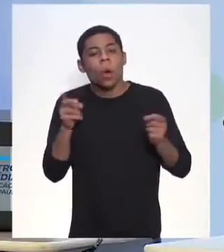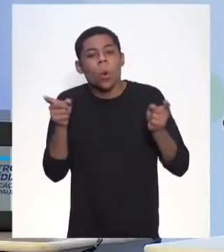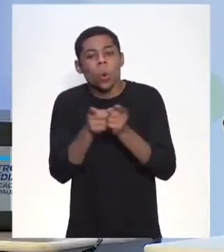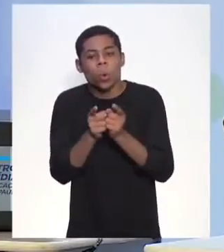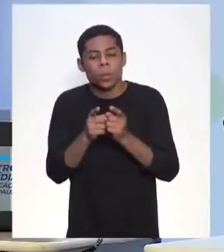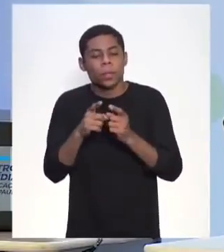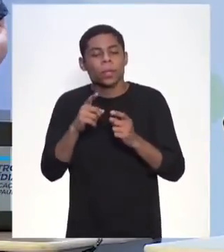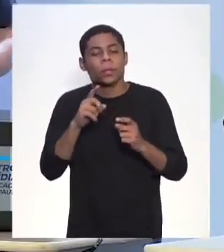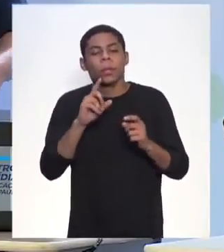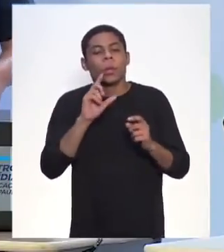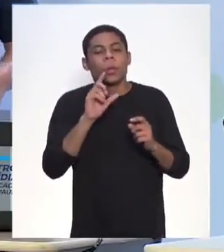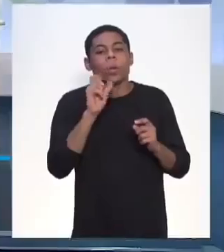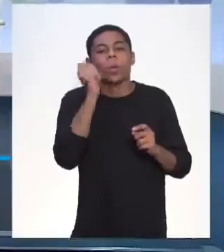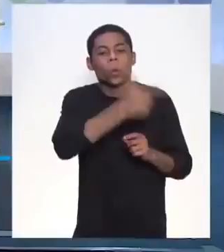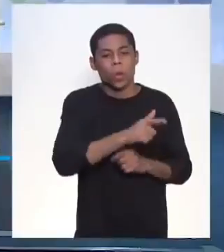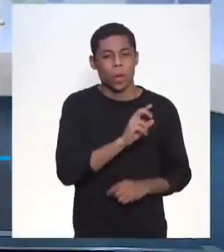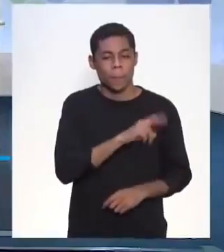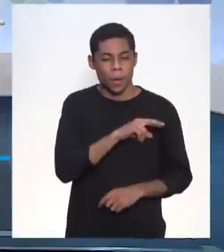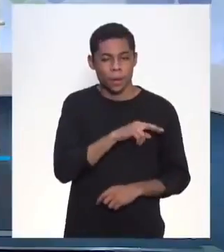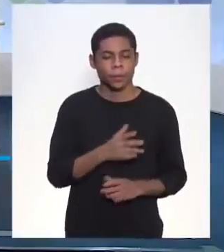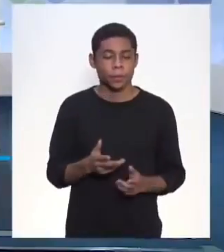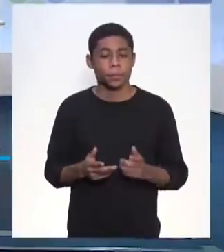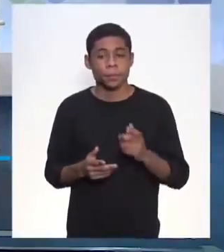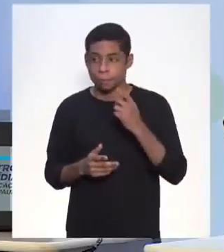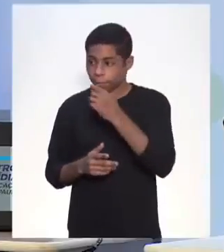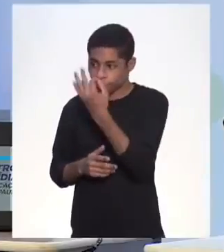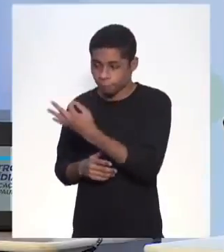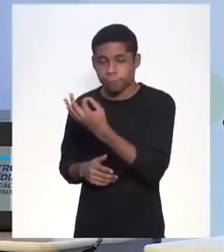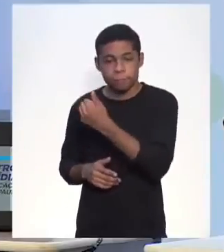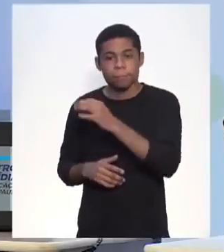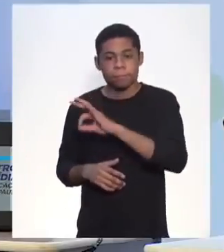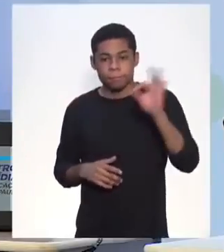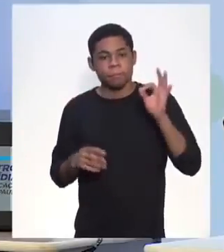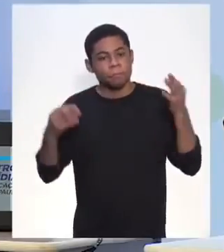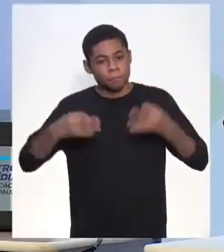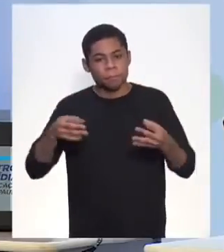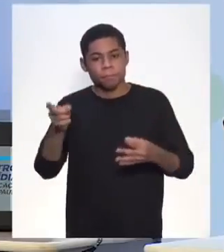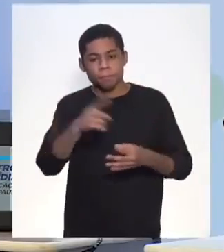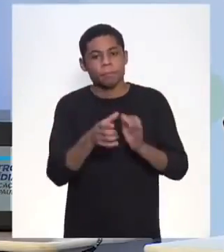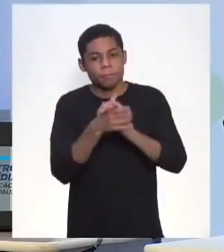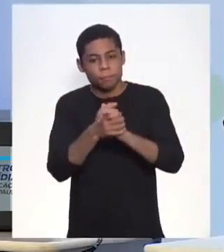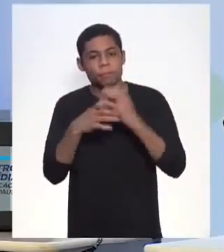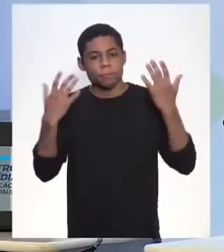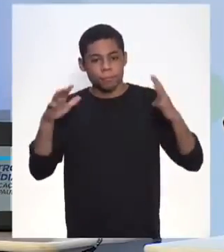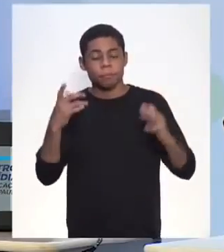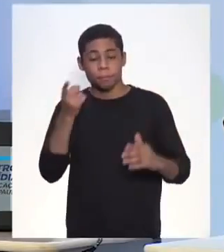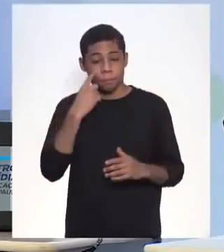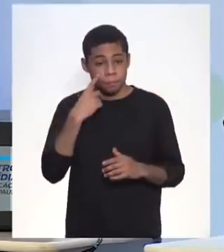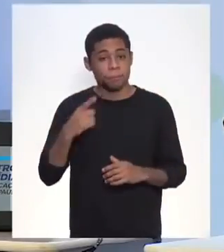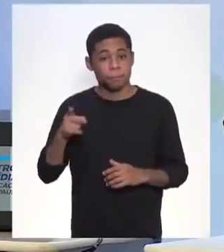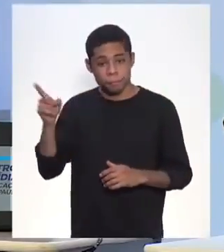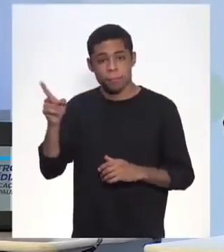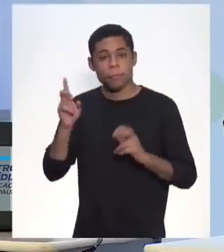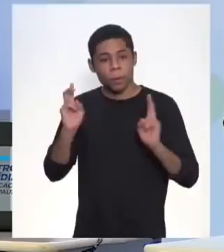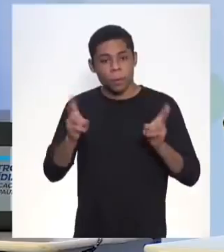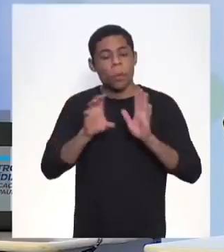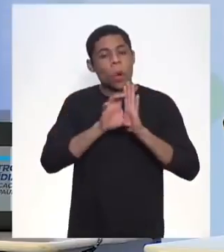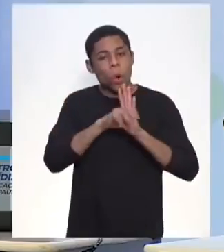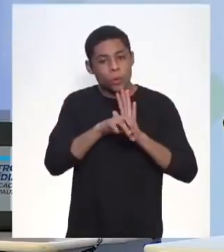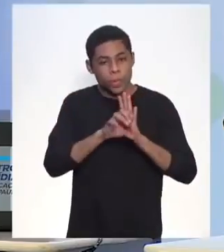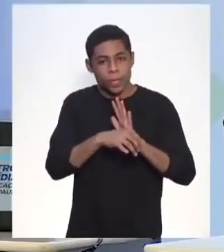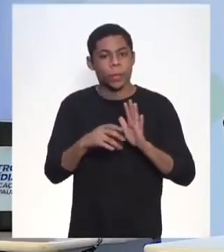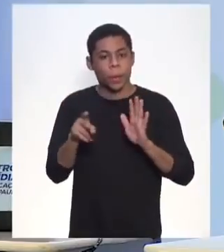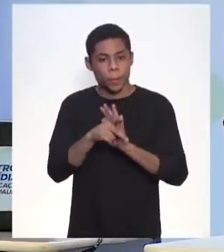essa a resposta que o Rafael deu. yes. Legal, perfeito, é. Vocês estão aí de parabéns. Vamos dar uma olhada aí nesse conceito de